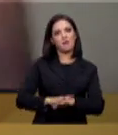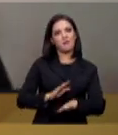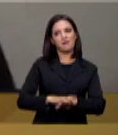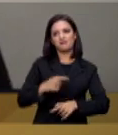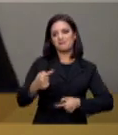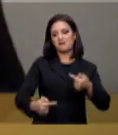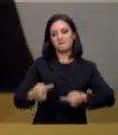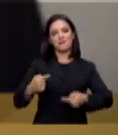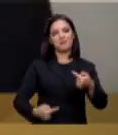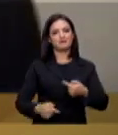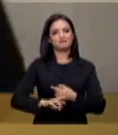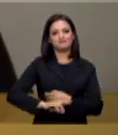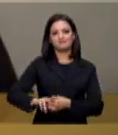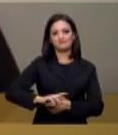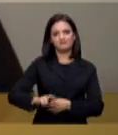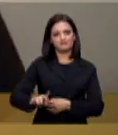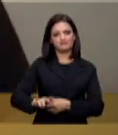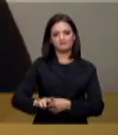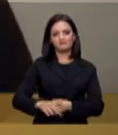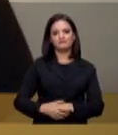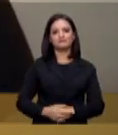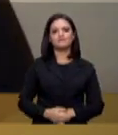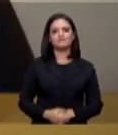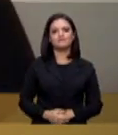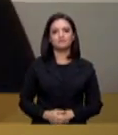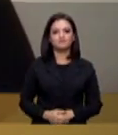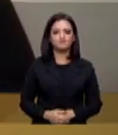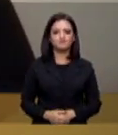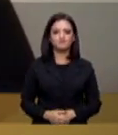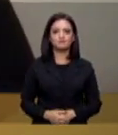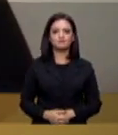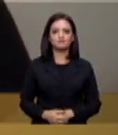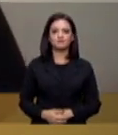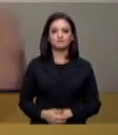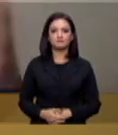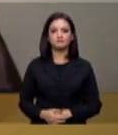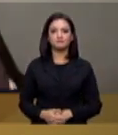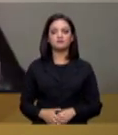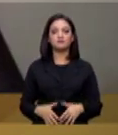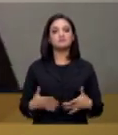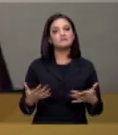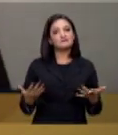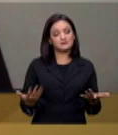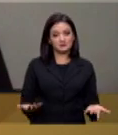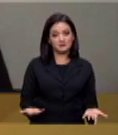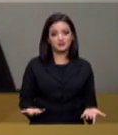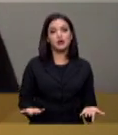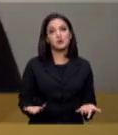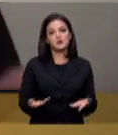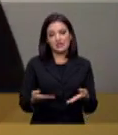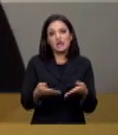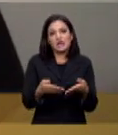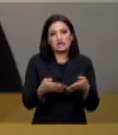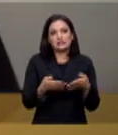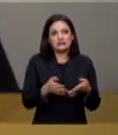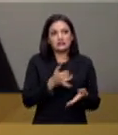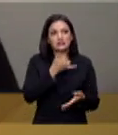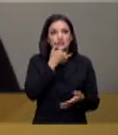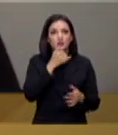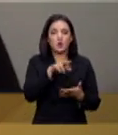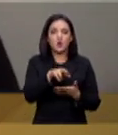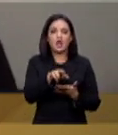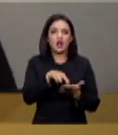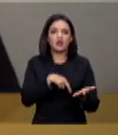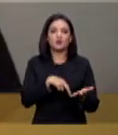não podemos examinar no plenário do Supremo Tribunal Federal. Então, senhor presidente, eu vou pedir todas as vezes ao relator e àqueles